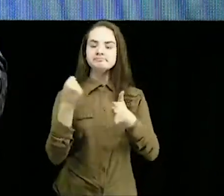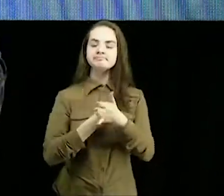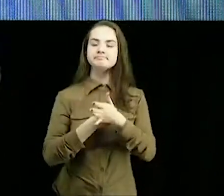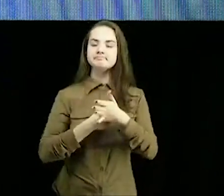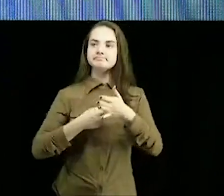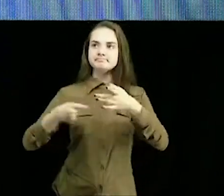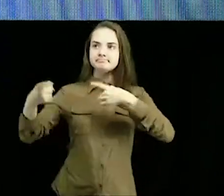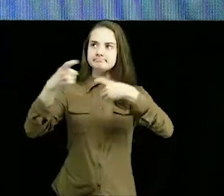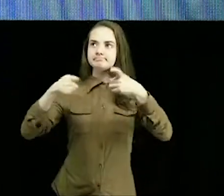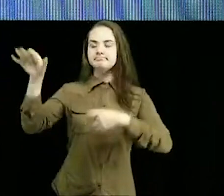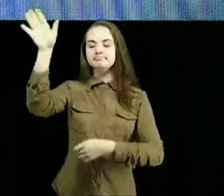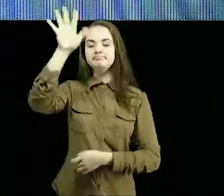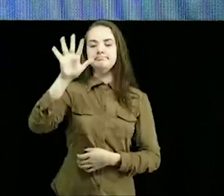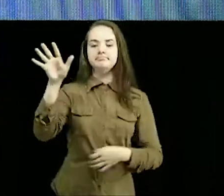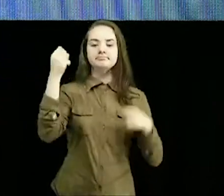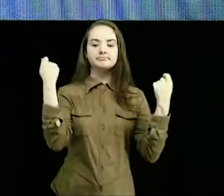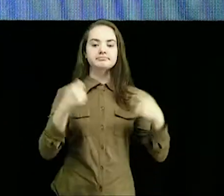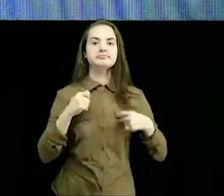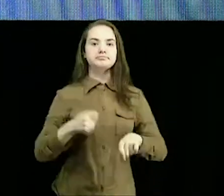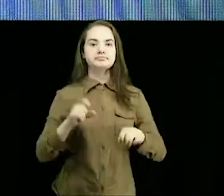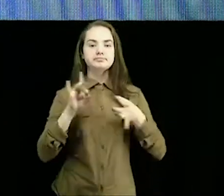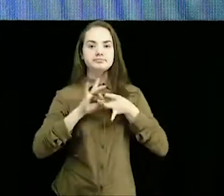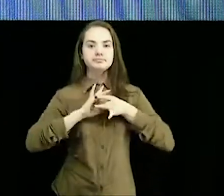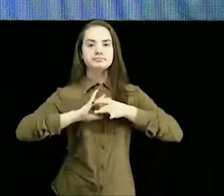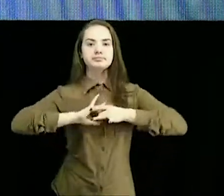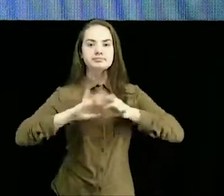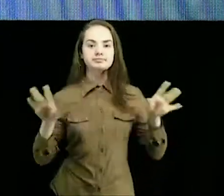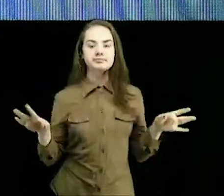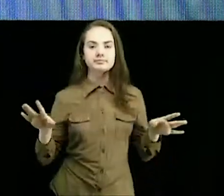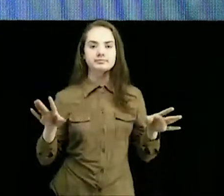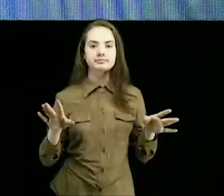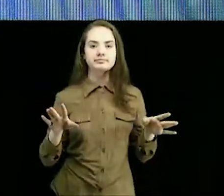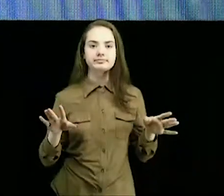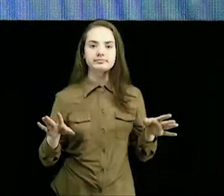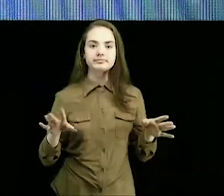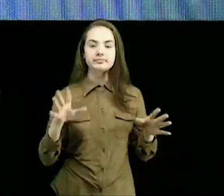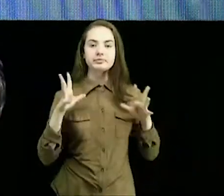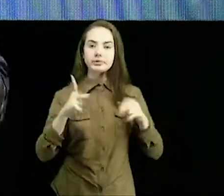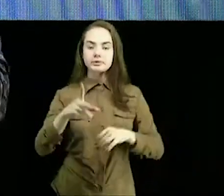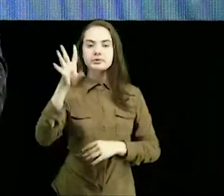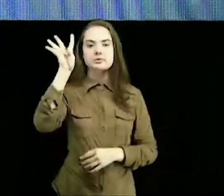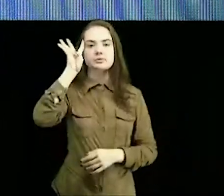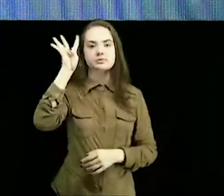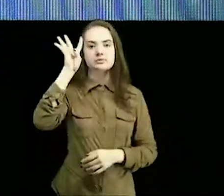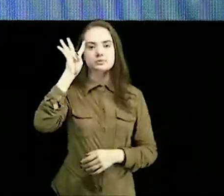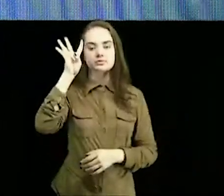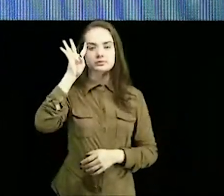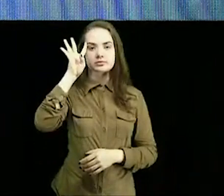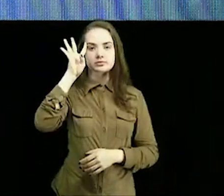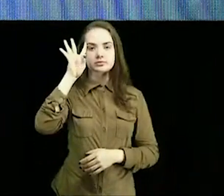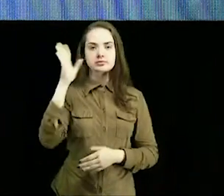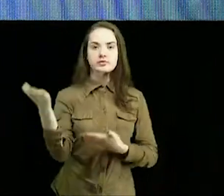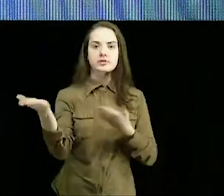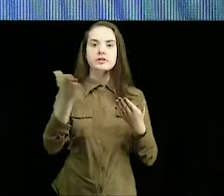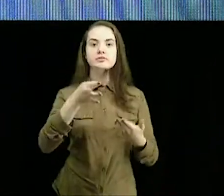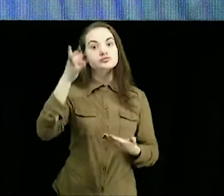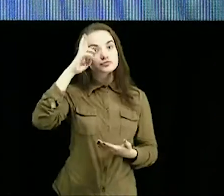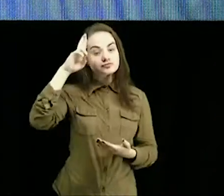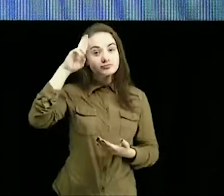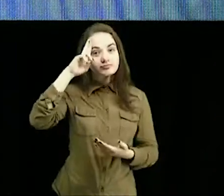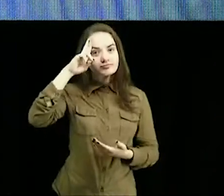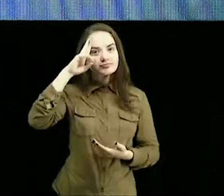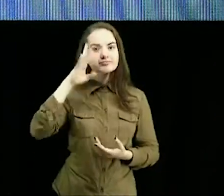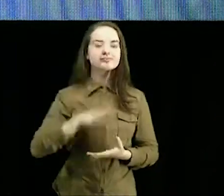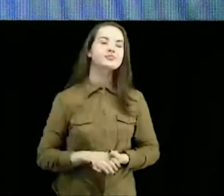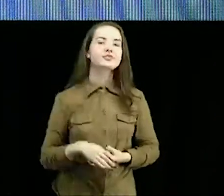guerra espiritual, está precisando de liberdade espiritual. Então, todas as quartas-feiras, traga o seu chefe, aquele